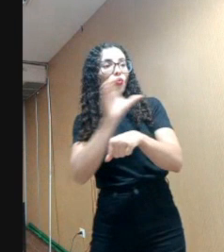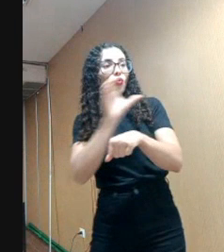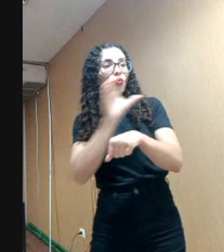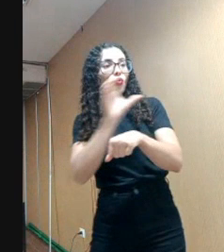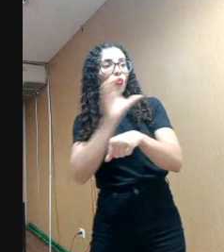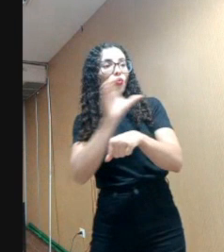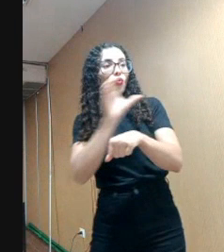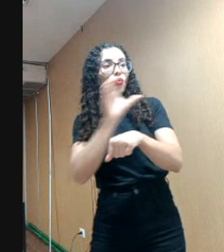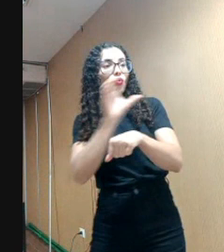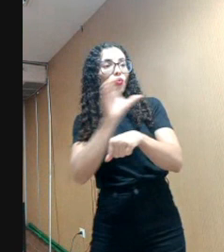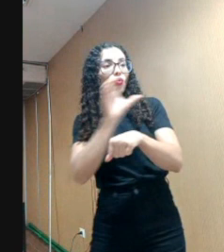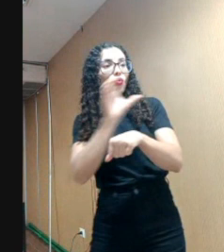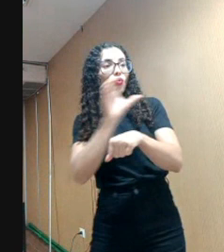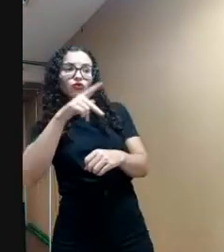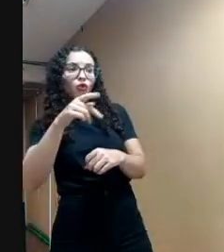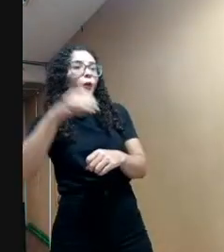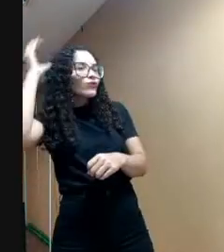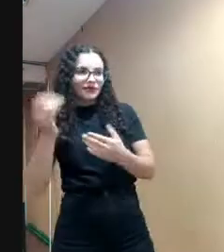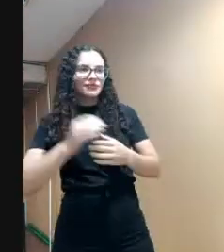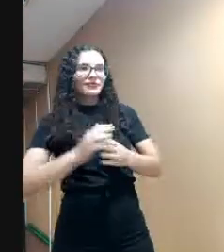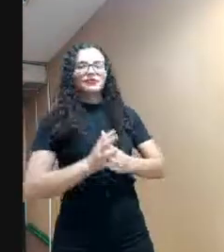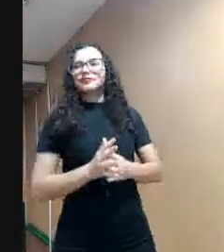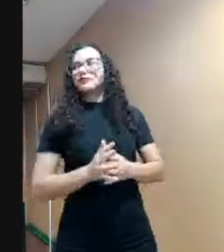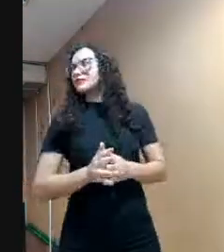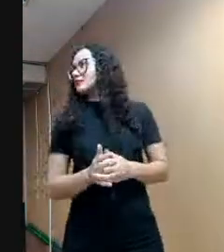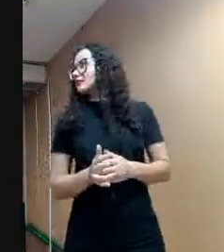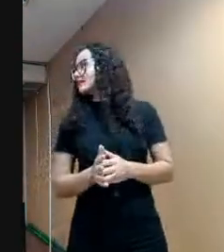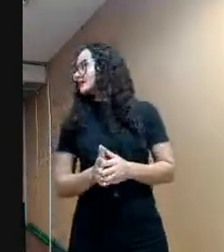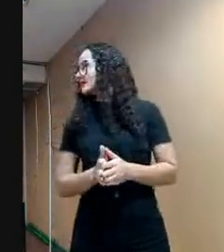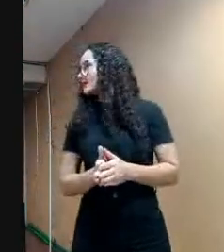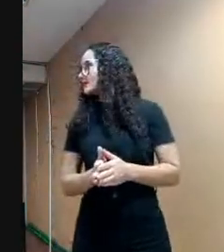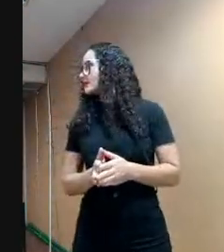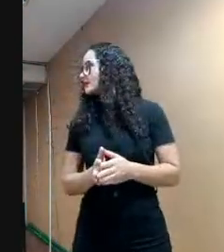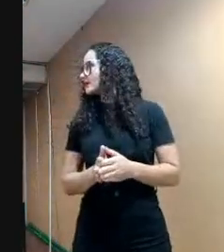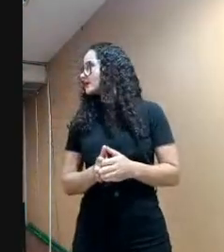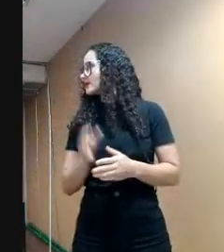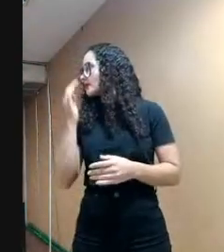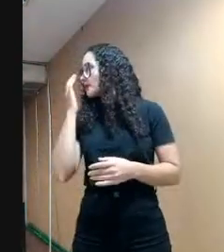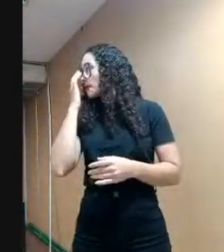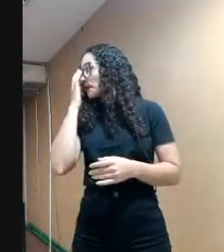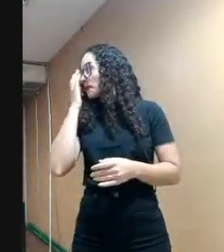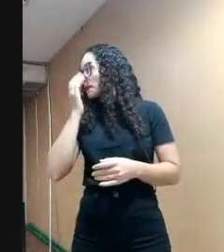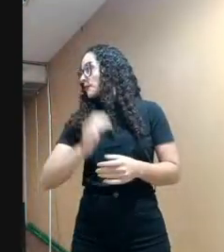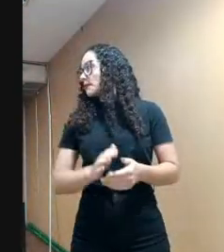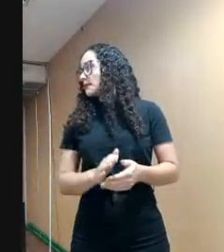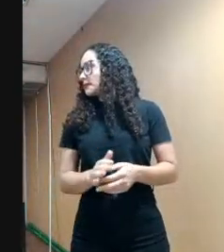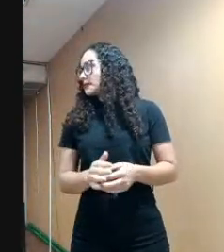Bino. Você escolhe, Bino, se quer vir para cá, eu passo o microfone.